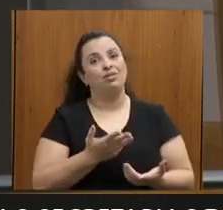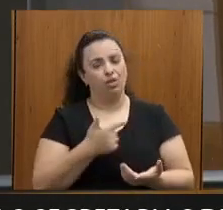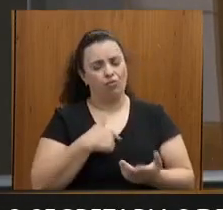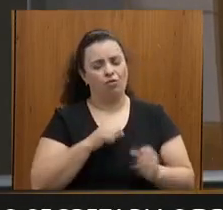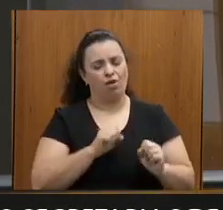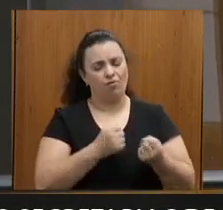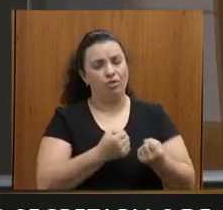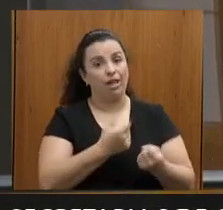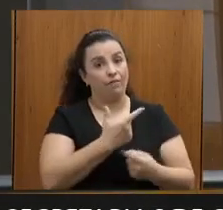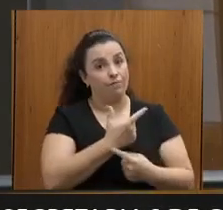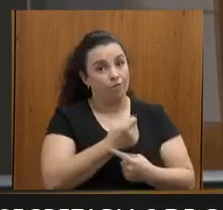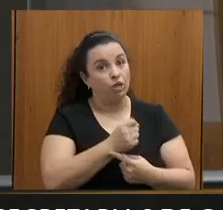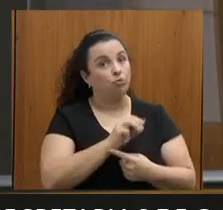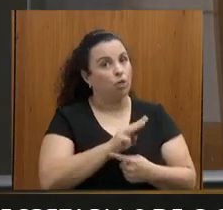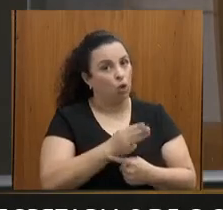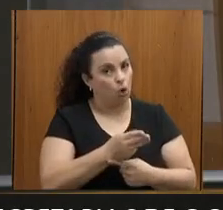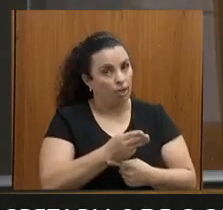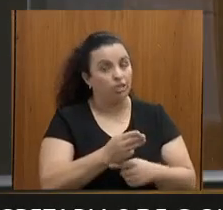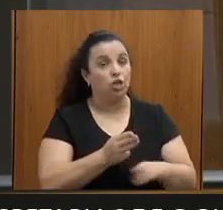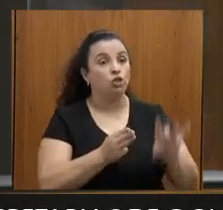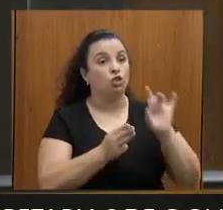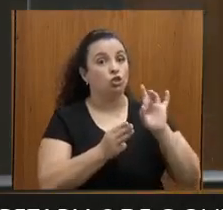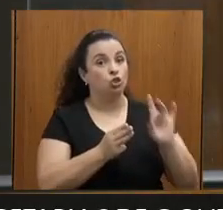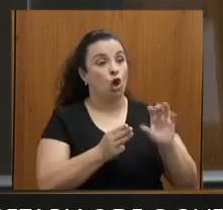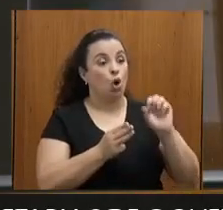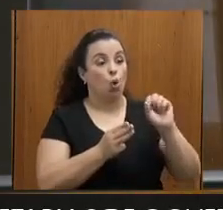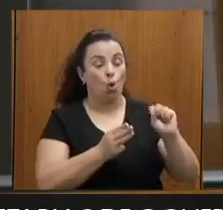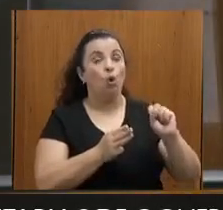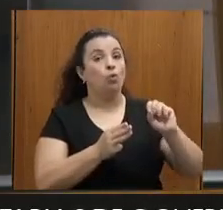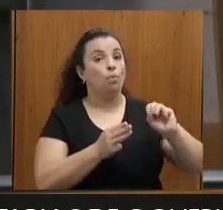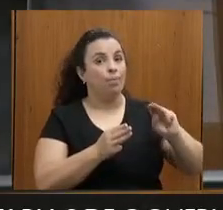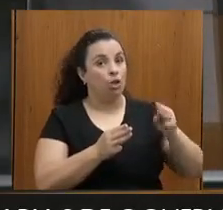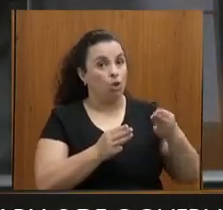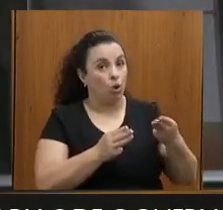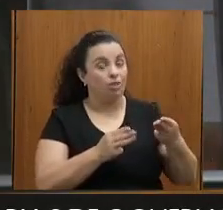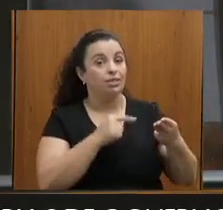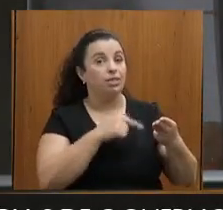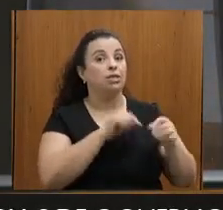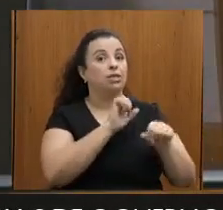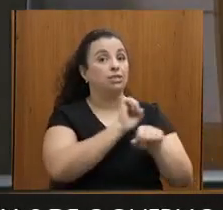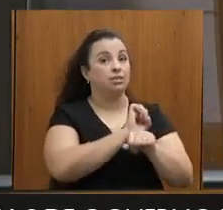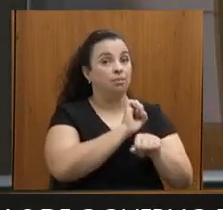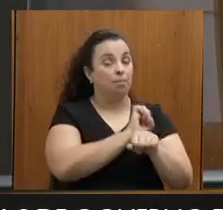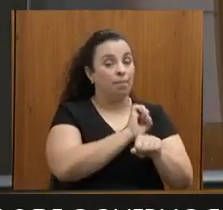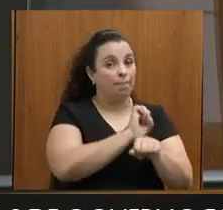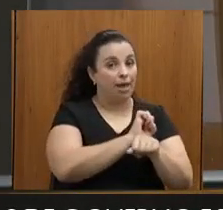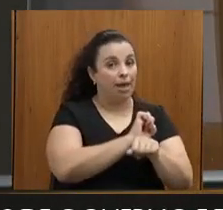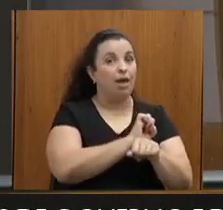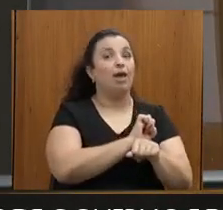8 milhões estão já aguardando para ser,